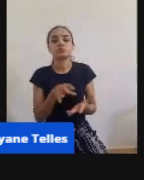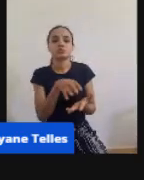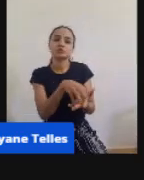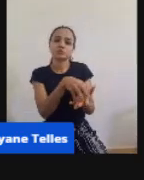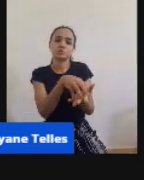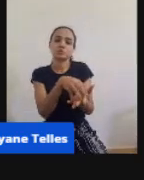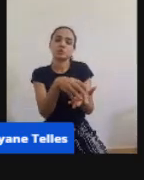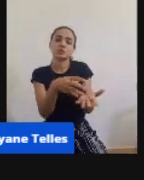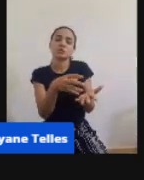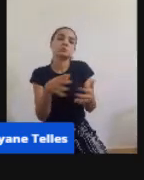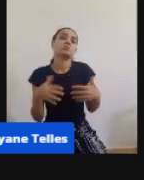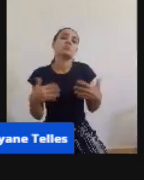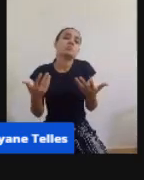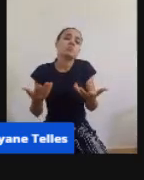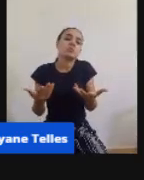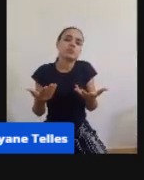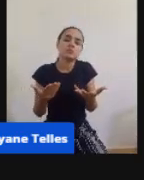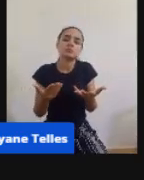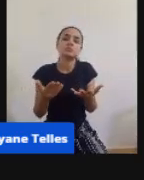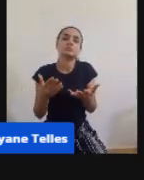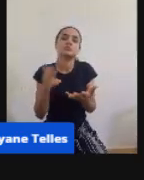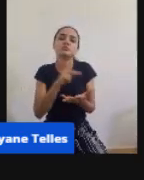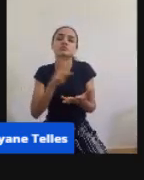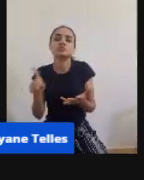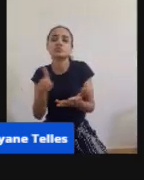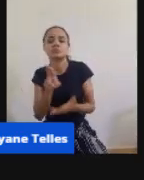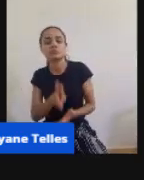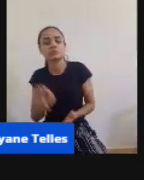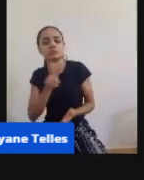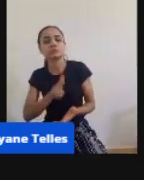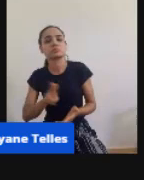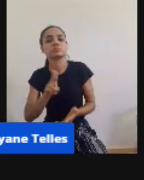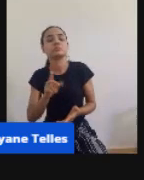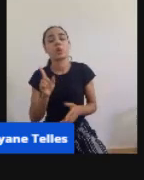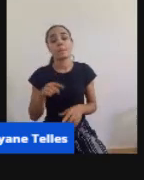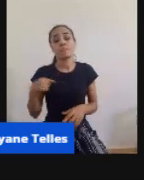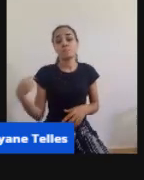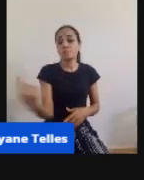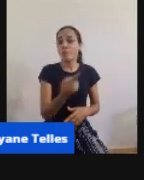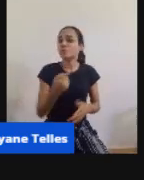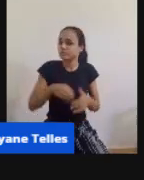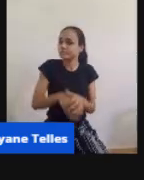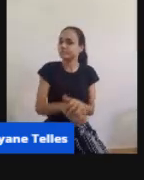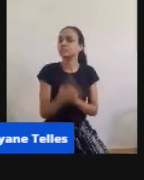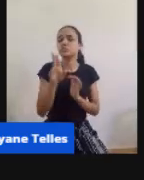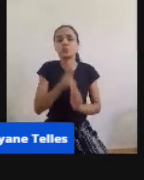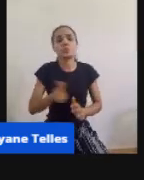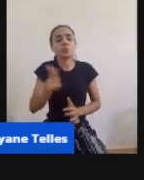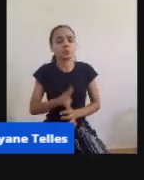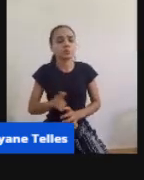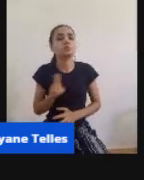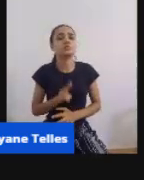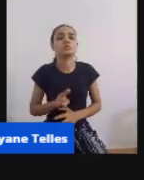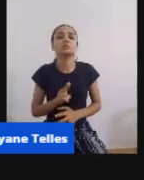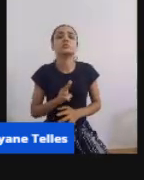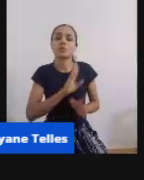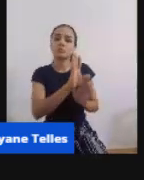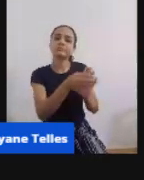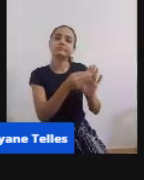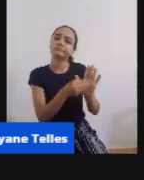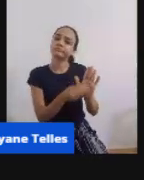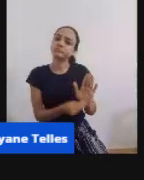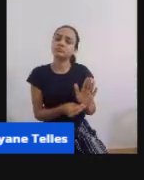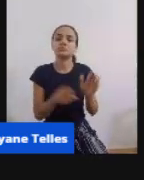Então, esses dados são dados costumeiros que nós já estamos acostumados a utilizar e a colocar em nossos planos de aula. Nós temos